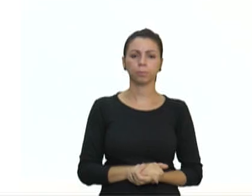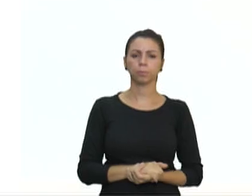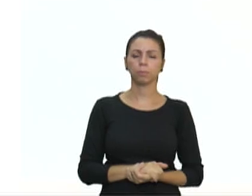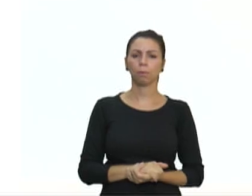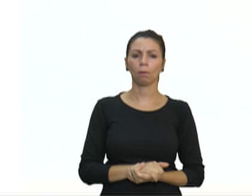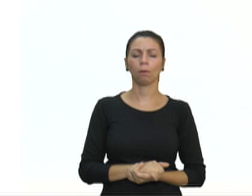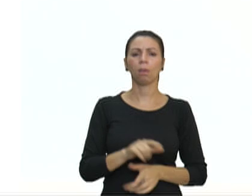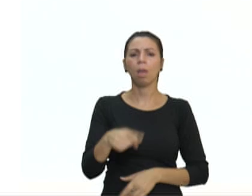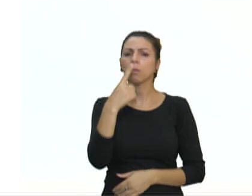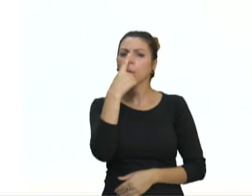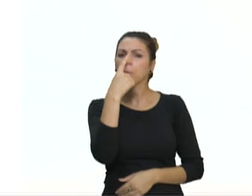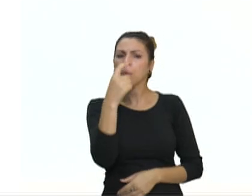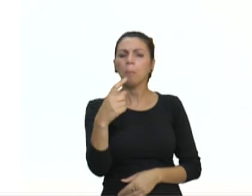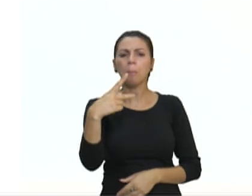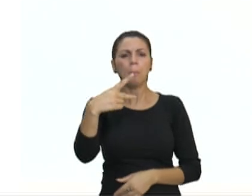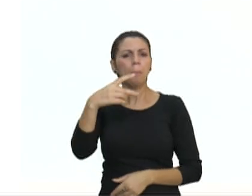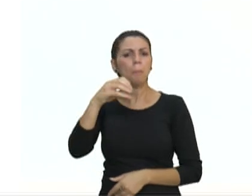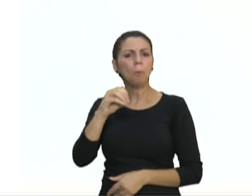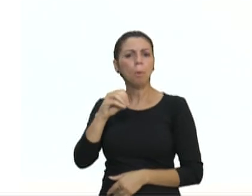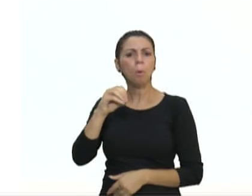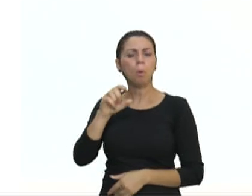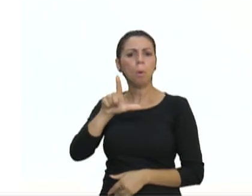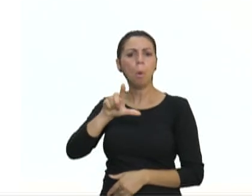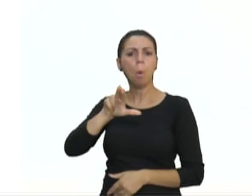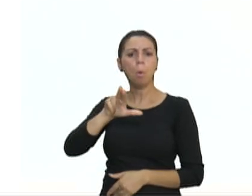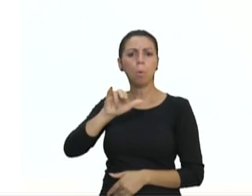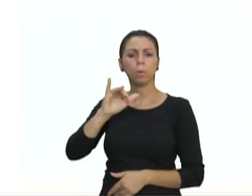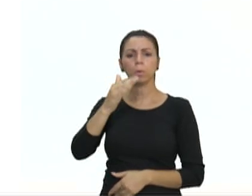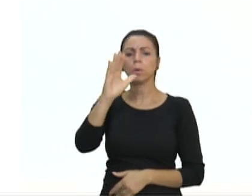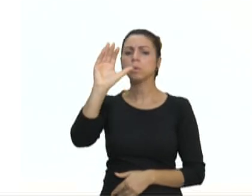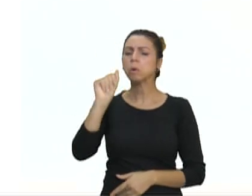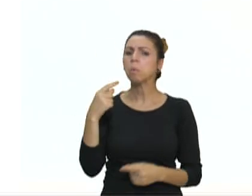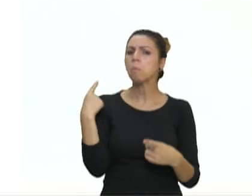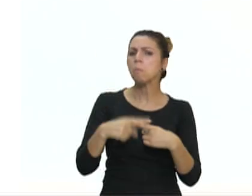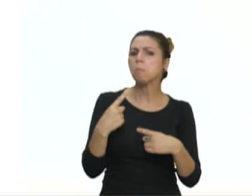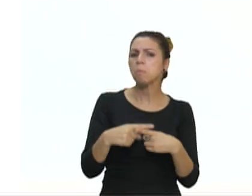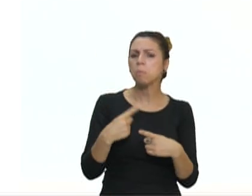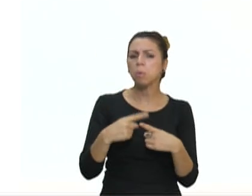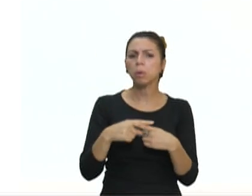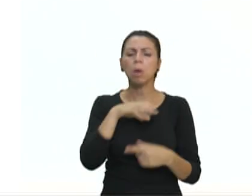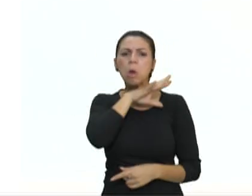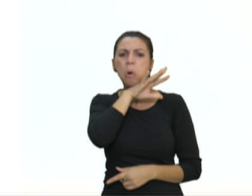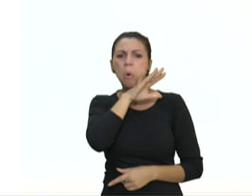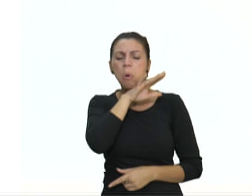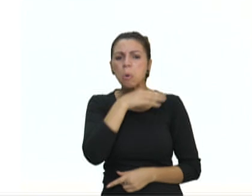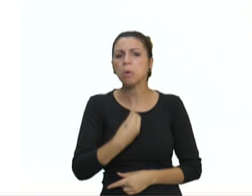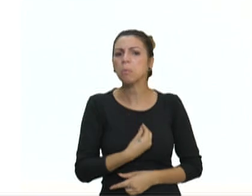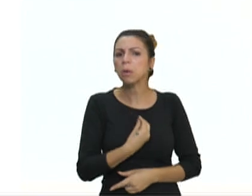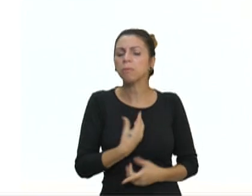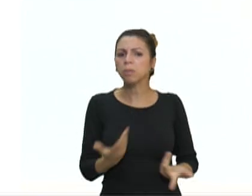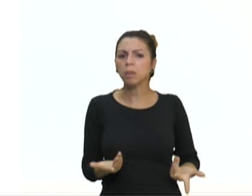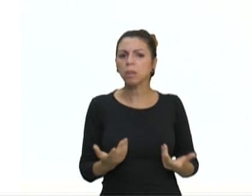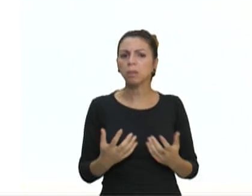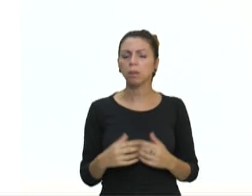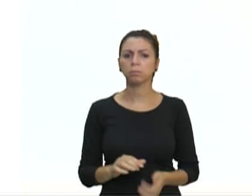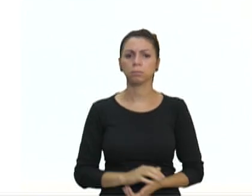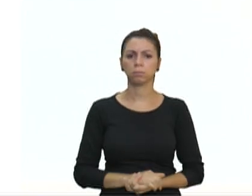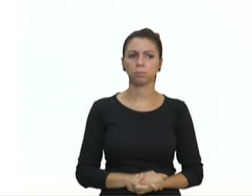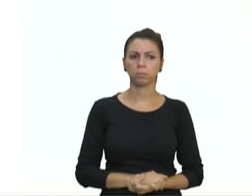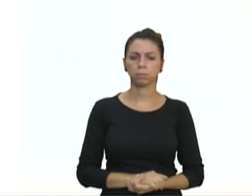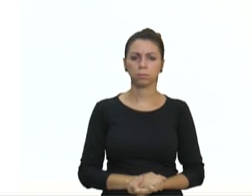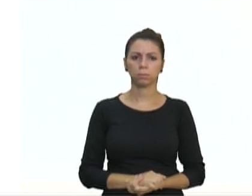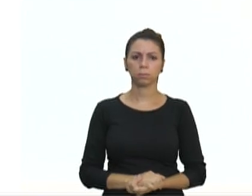poluição, por que ela é tão prejudicial, né, para nós? Vamos dar uma olhada em alguns pontos, tá?